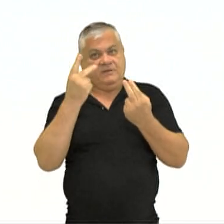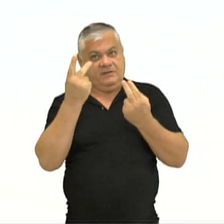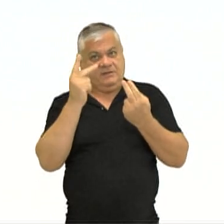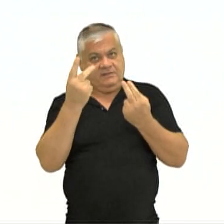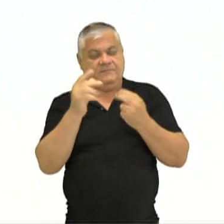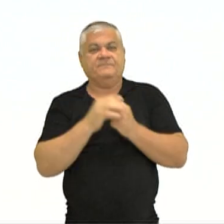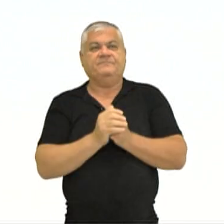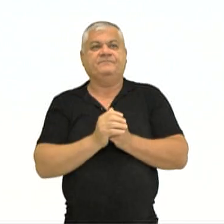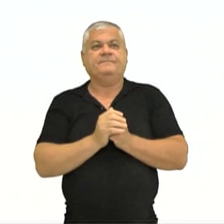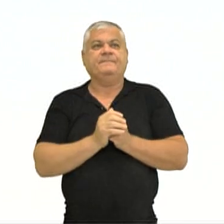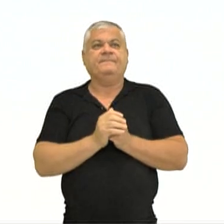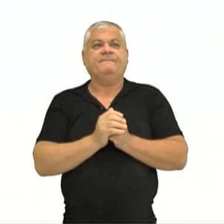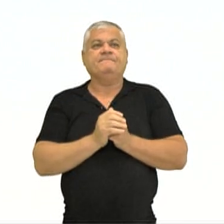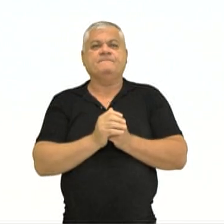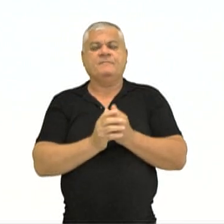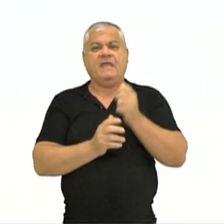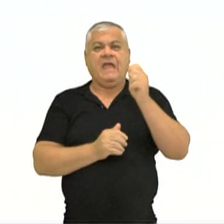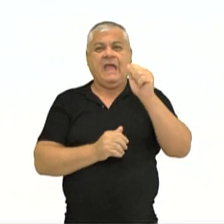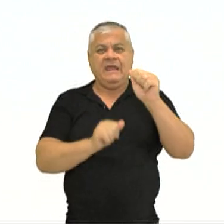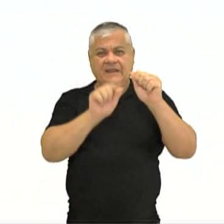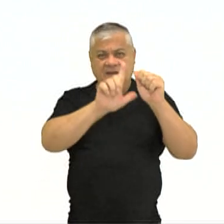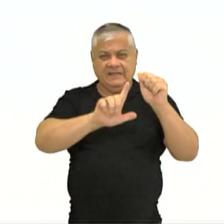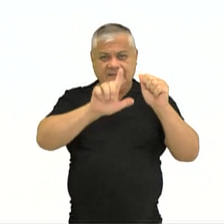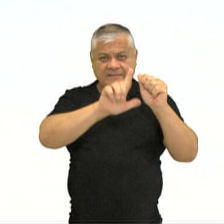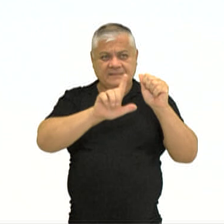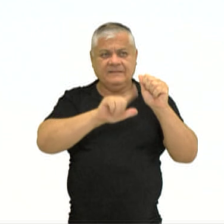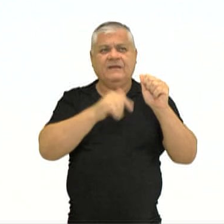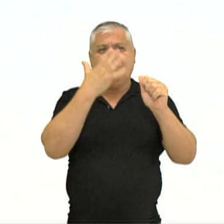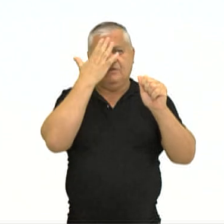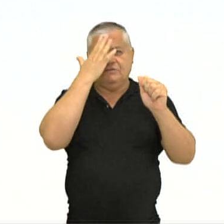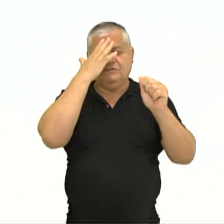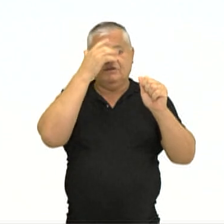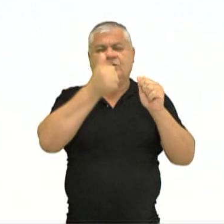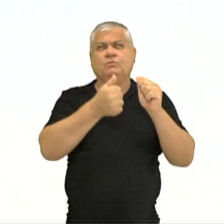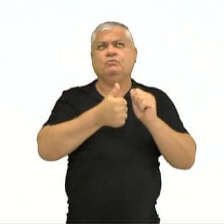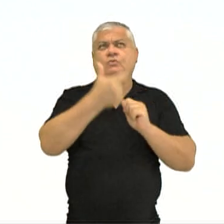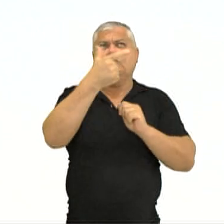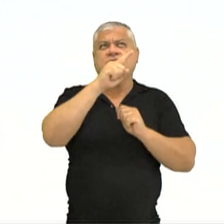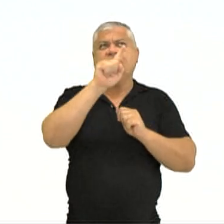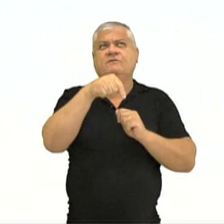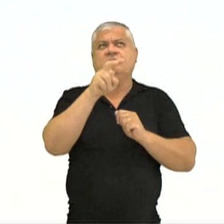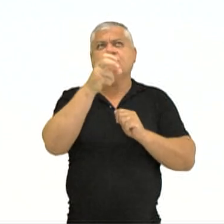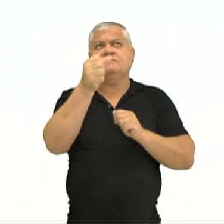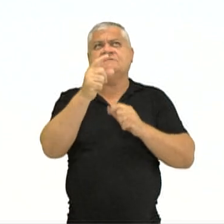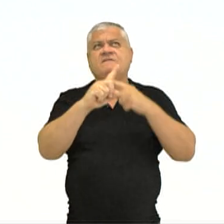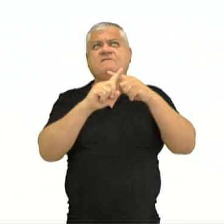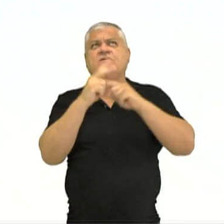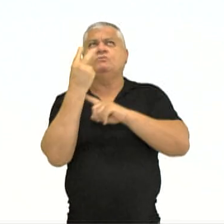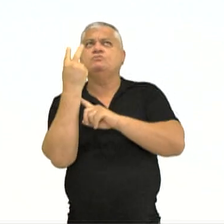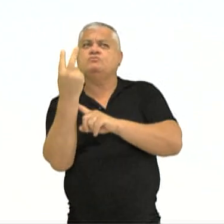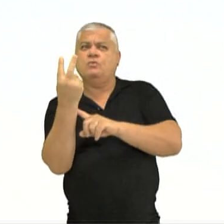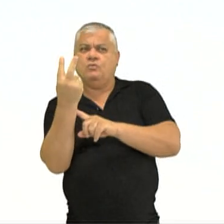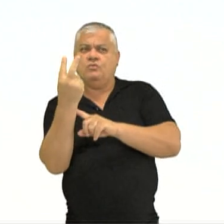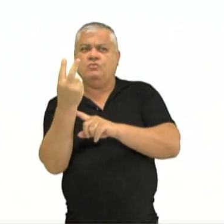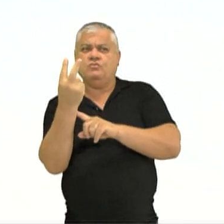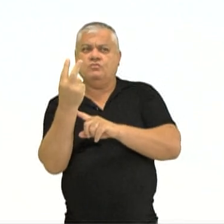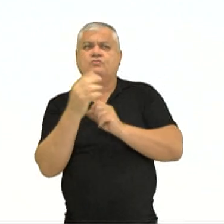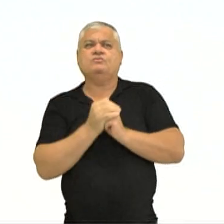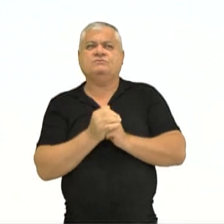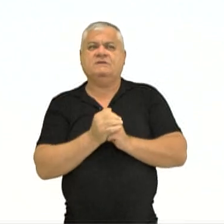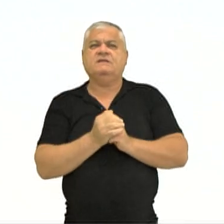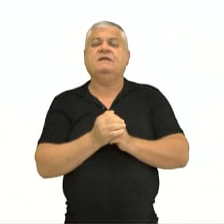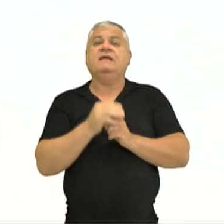2πrh. Agora, a área lateral eu sei que vale 2 vezes a área da base. 2 vezes o π,